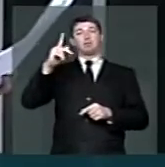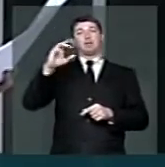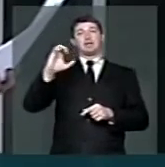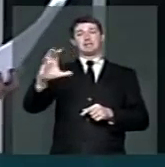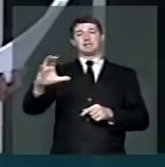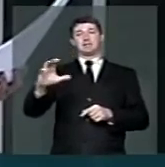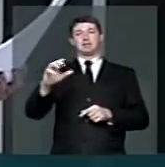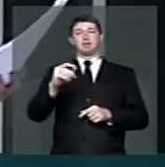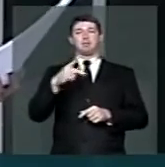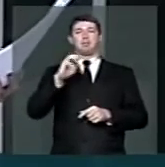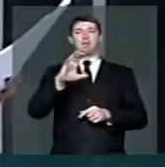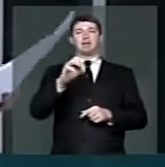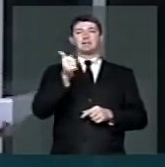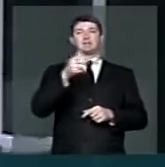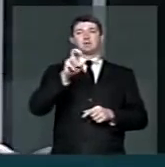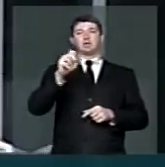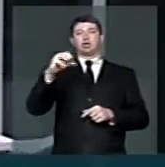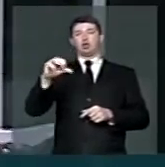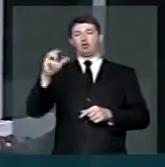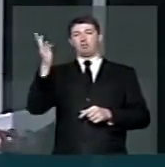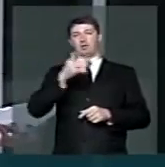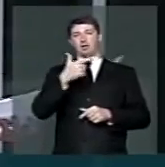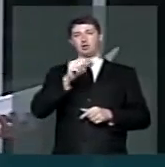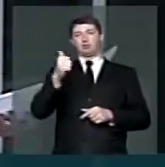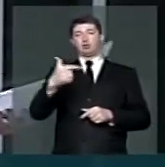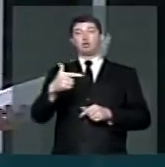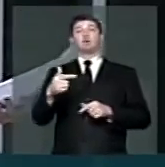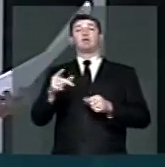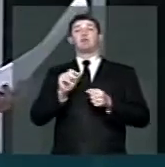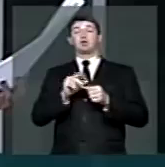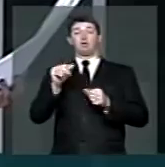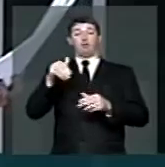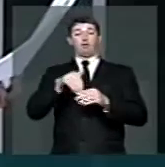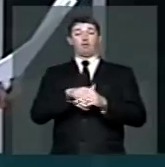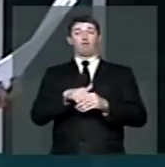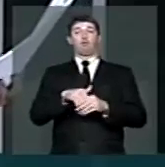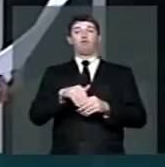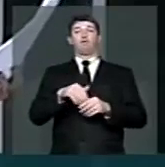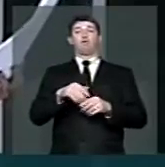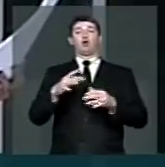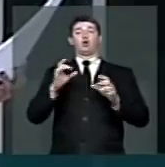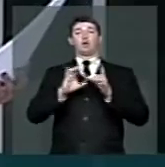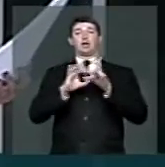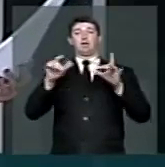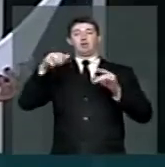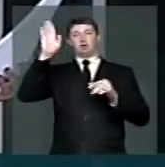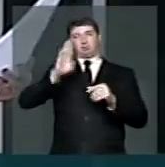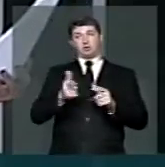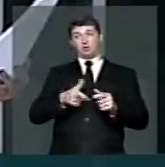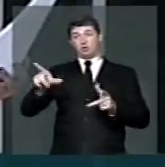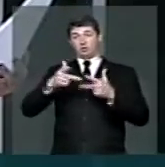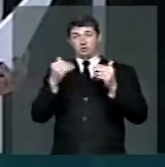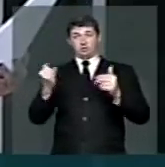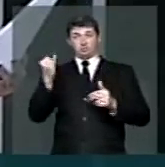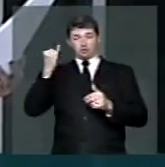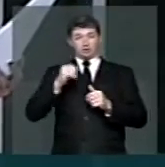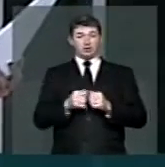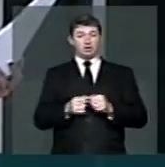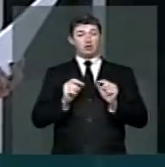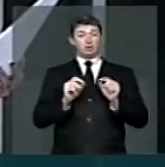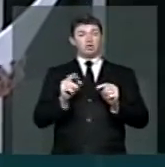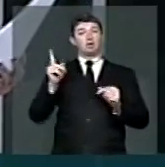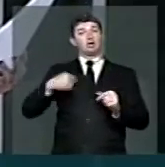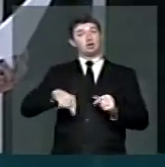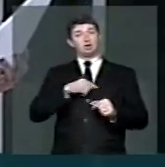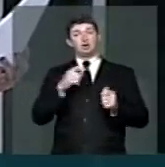PEC 159 de 2012, que propõe o voto facultativo no nosso país. Outra medida importante adotada é que nós vamos